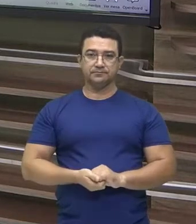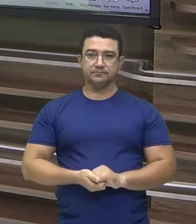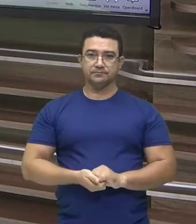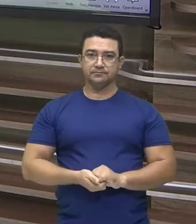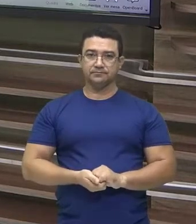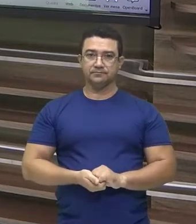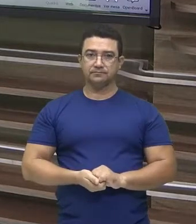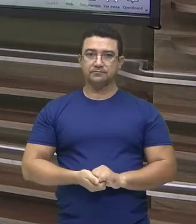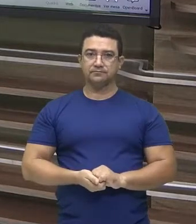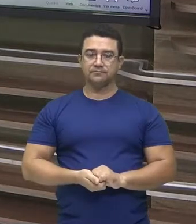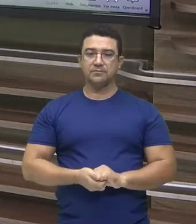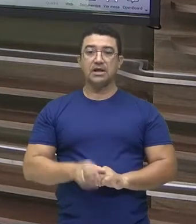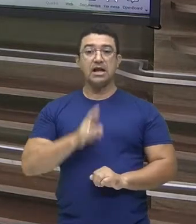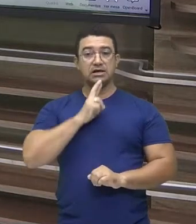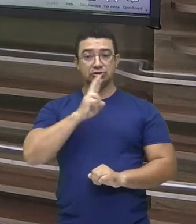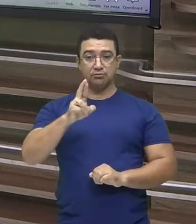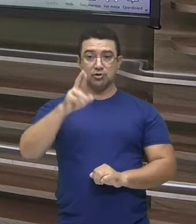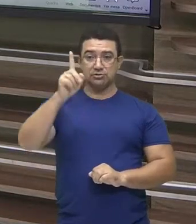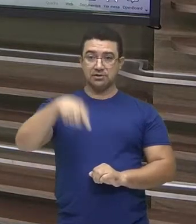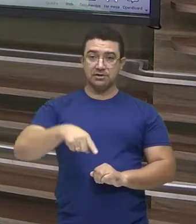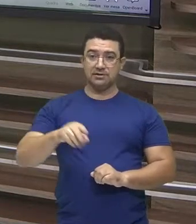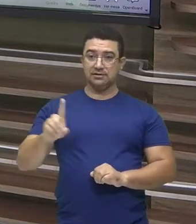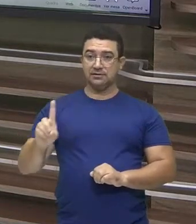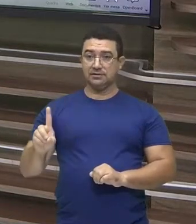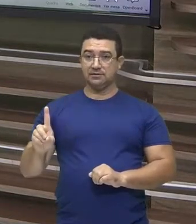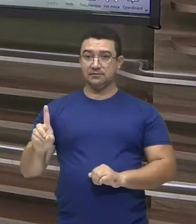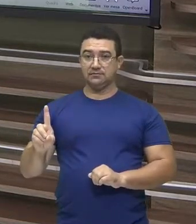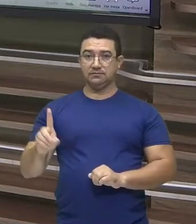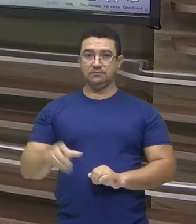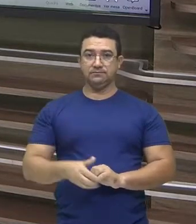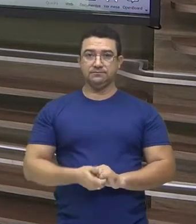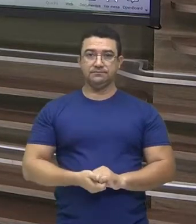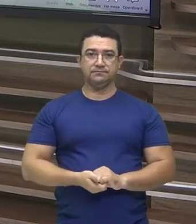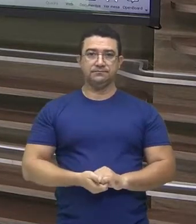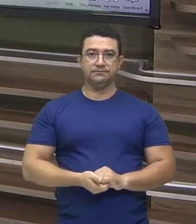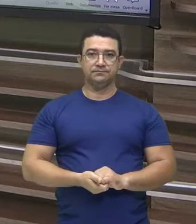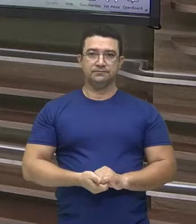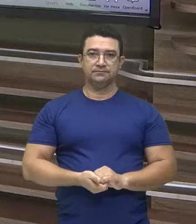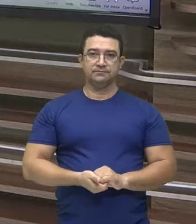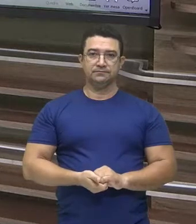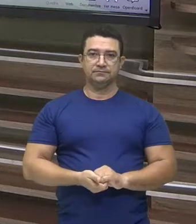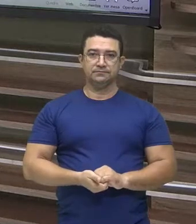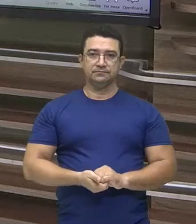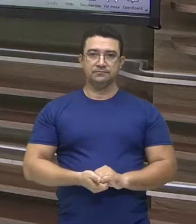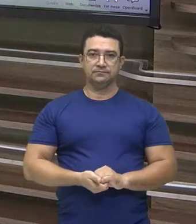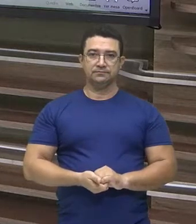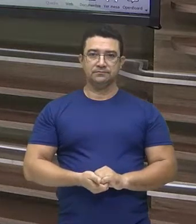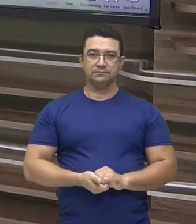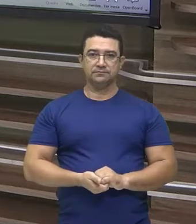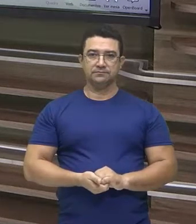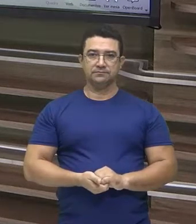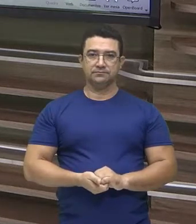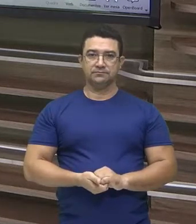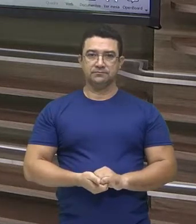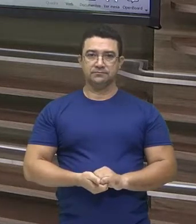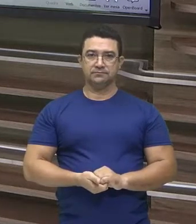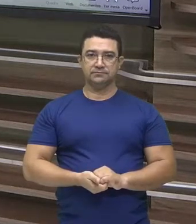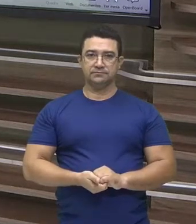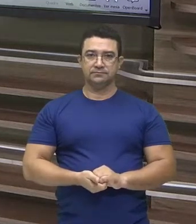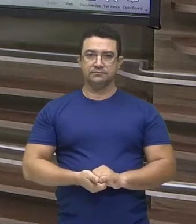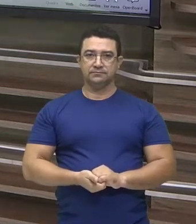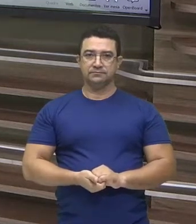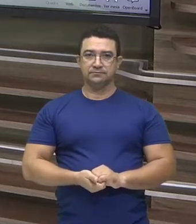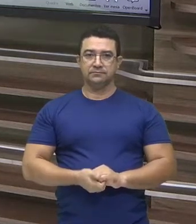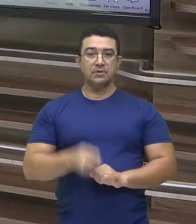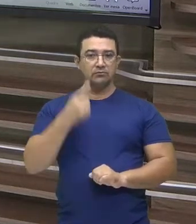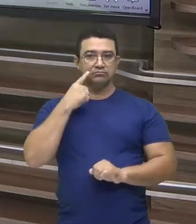aulas, enviou a alternativa correta, a letra D. Mais alguém, galerinha, enviando resposta para a gente? Estou vendo